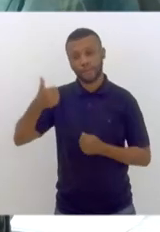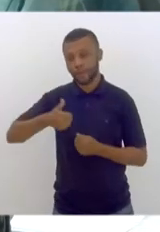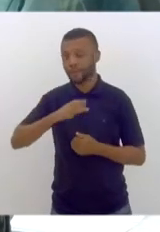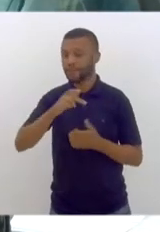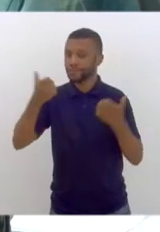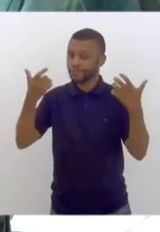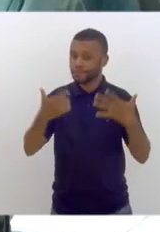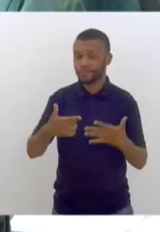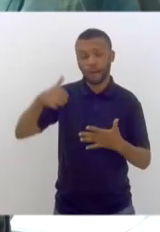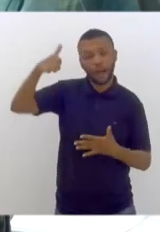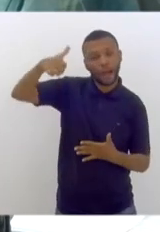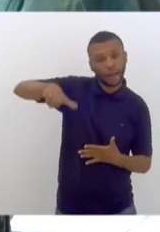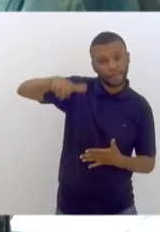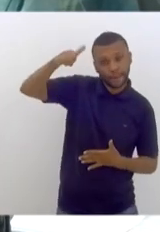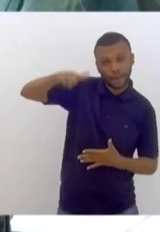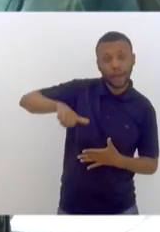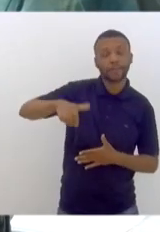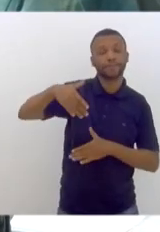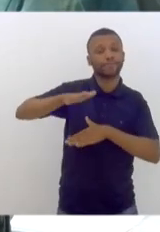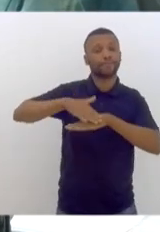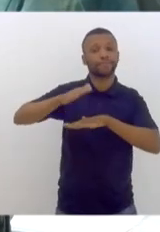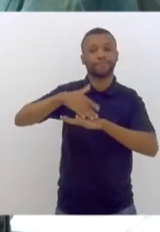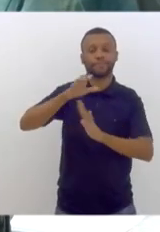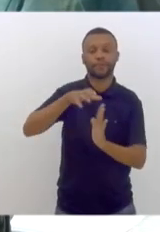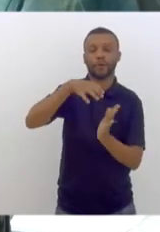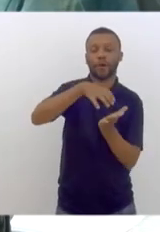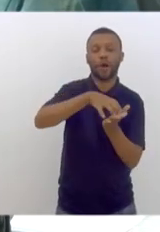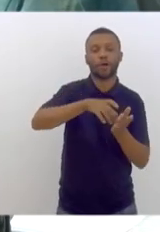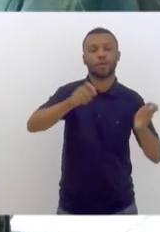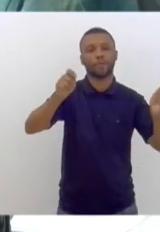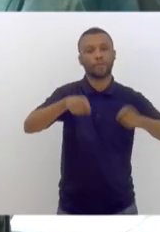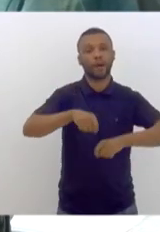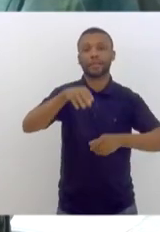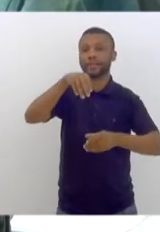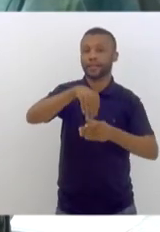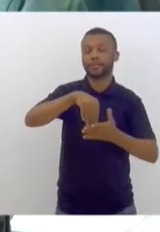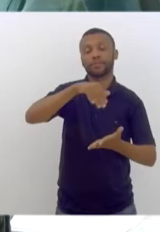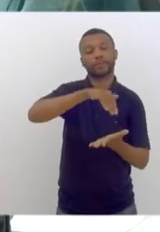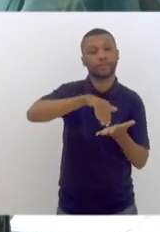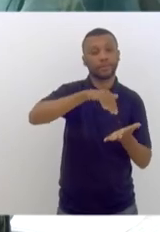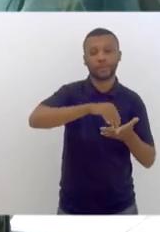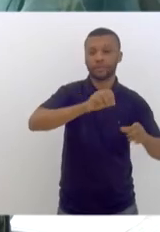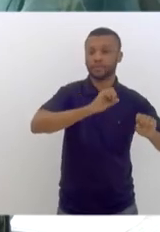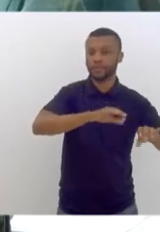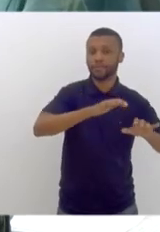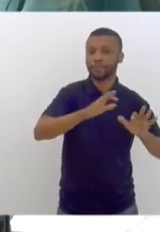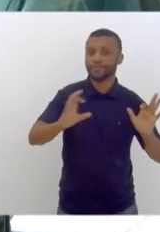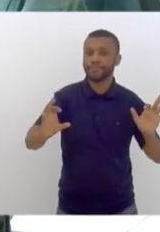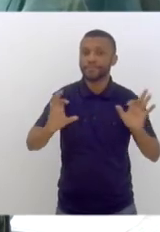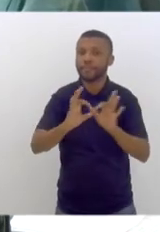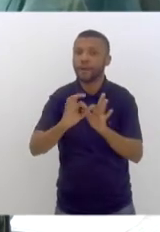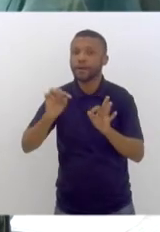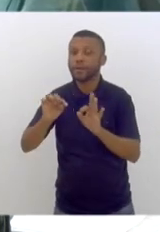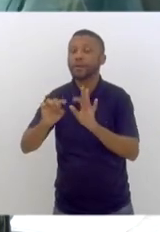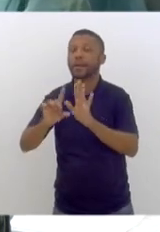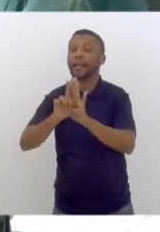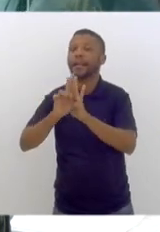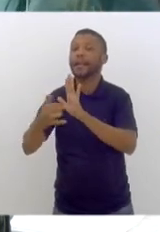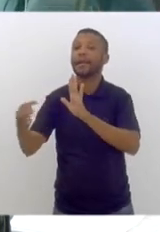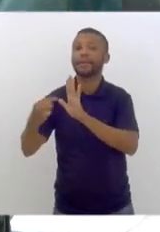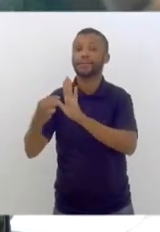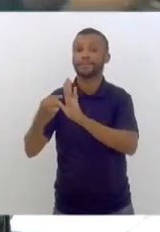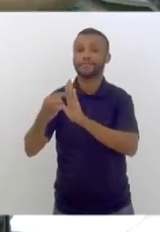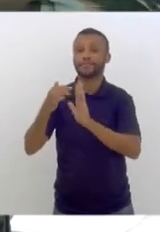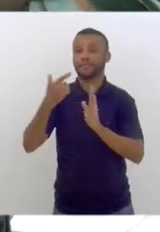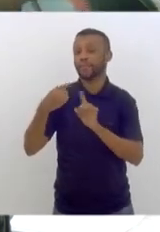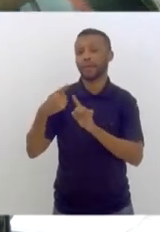estabelecido e apurado pelos órgãos competentes da Secretaria de Educação e fixados por meio de lei. Porque,